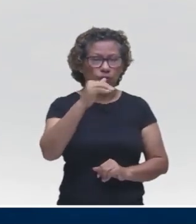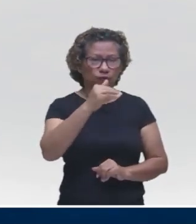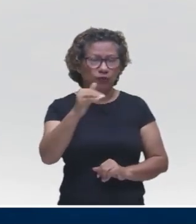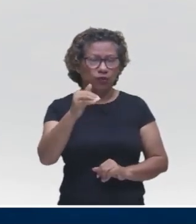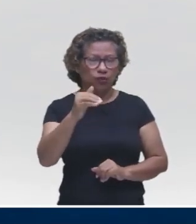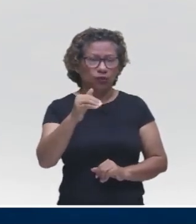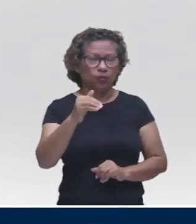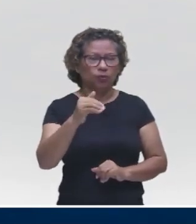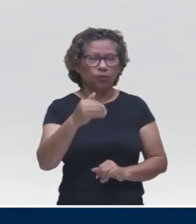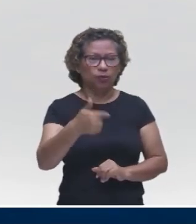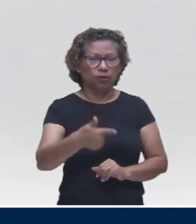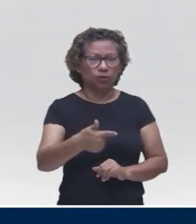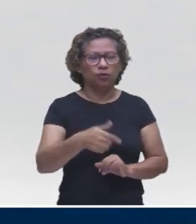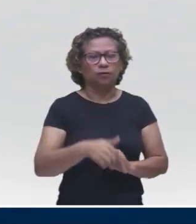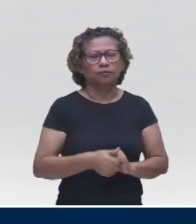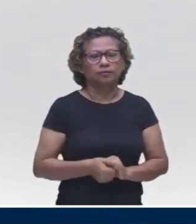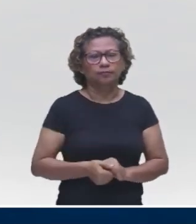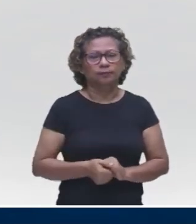menos 1 sobre 2.